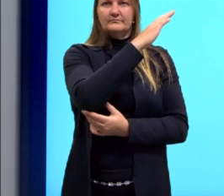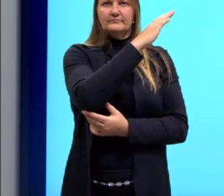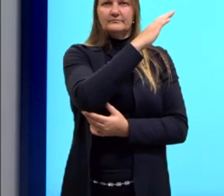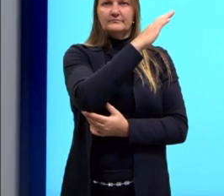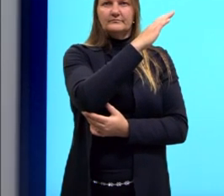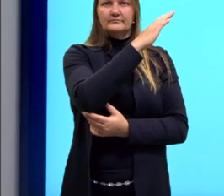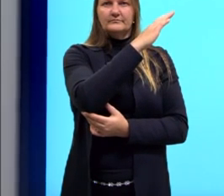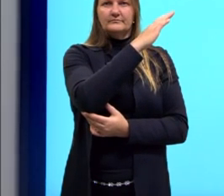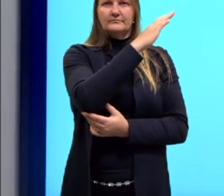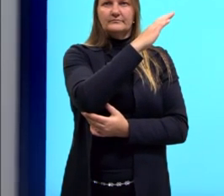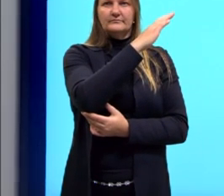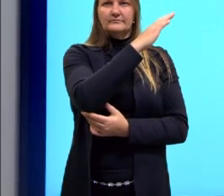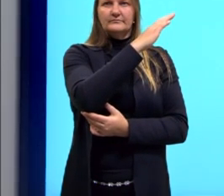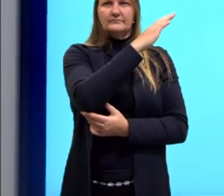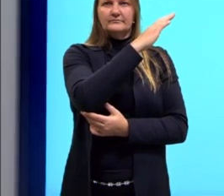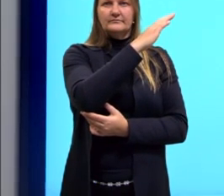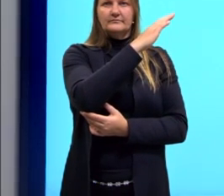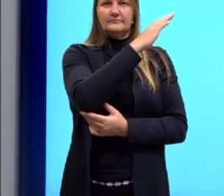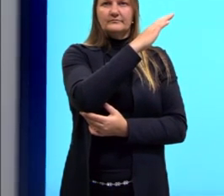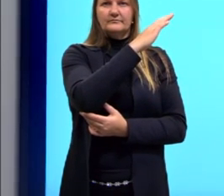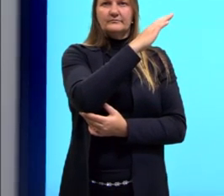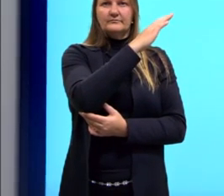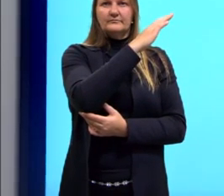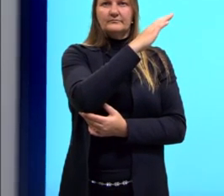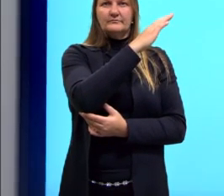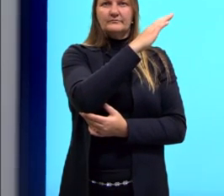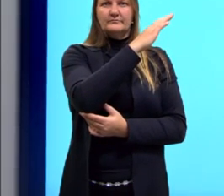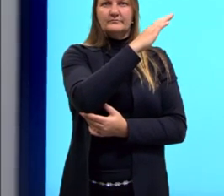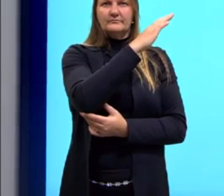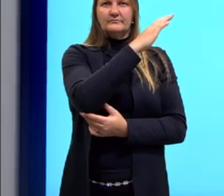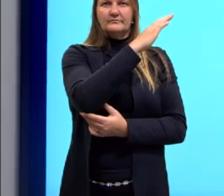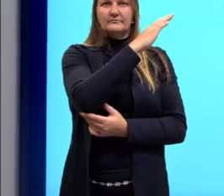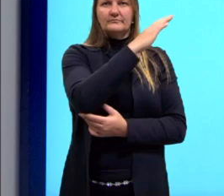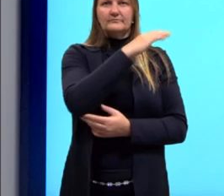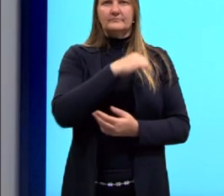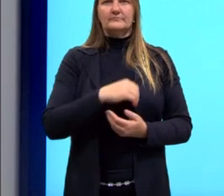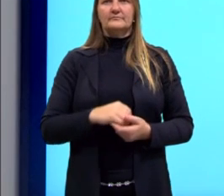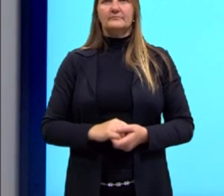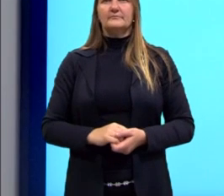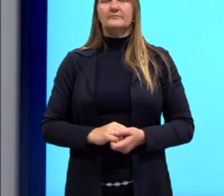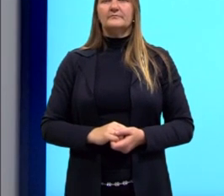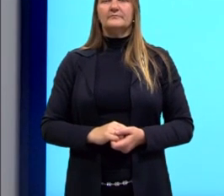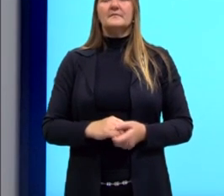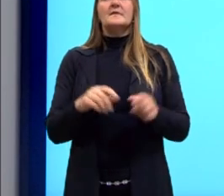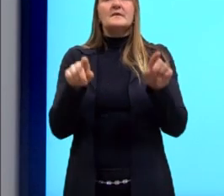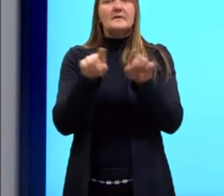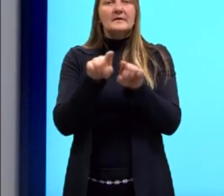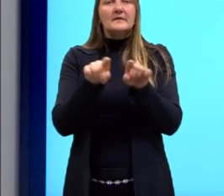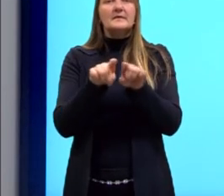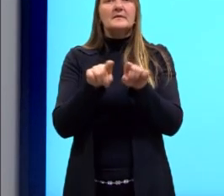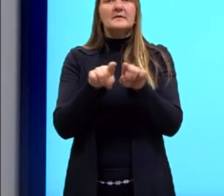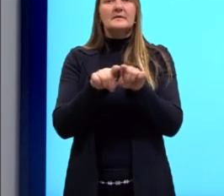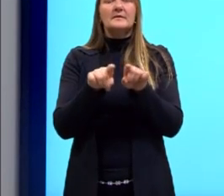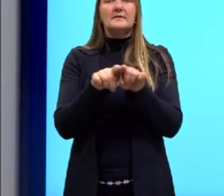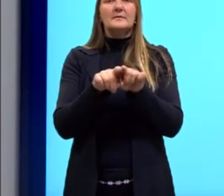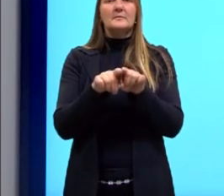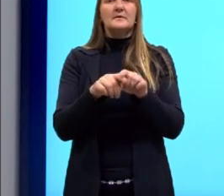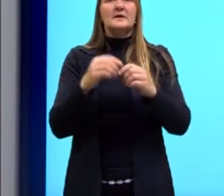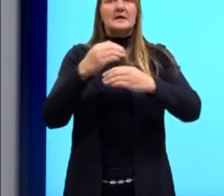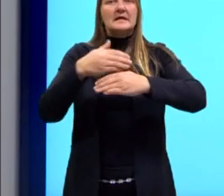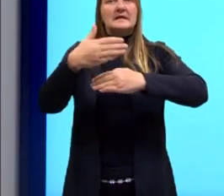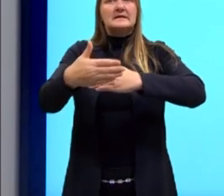Nós temos então o mesmo lado em relação a transversal e aqui então nós temos também